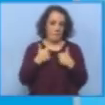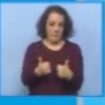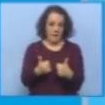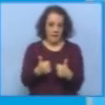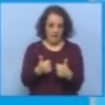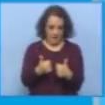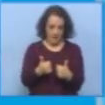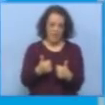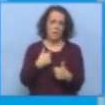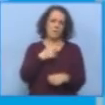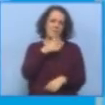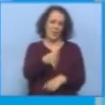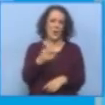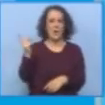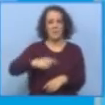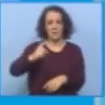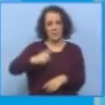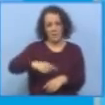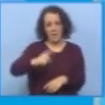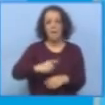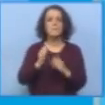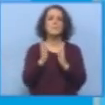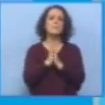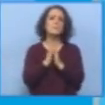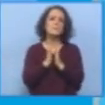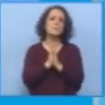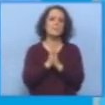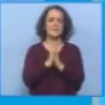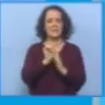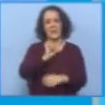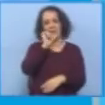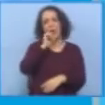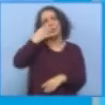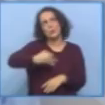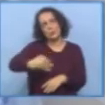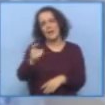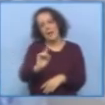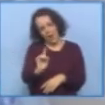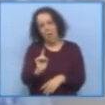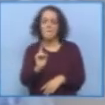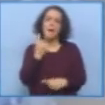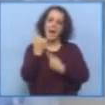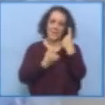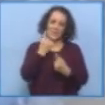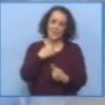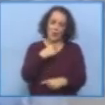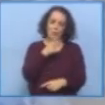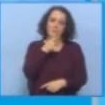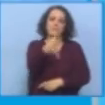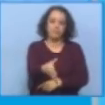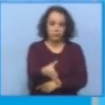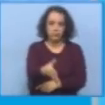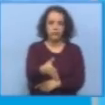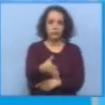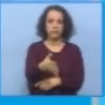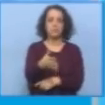e refiro várias vezes nas homilias que faço, não é todos os dias, mas que refiro muita